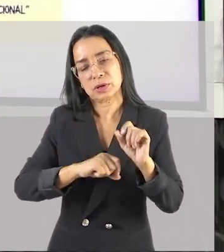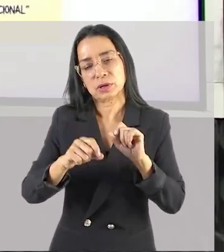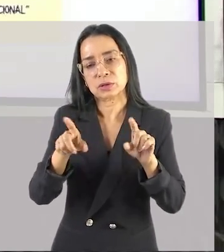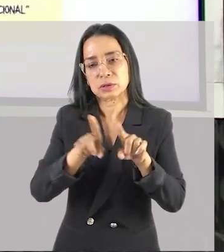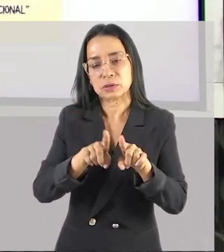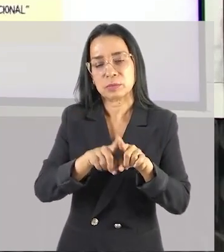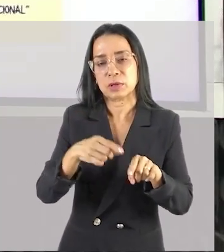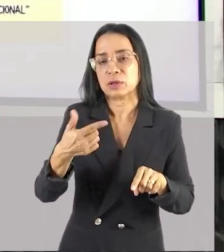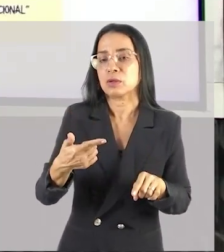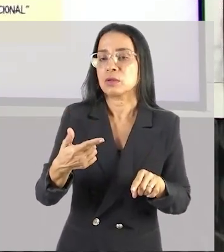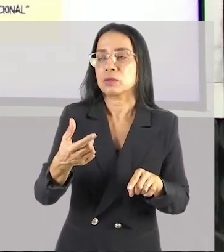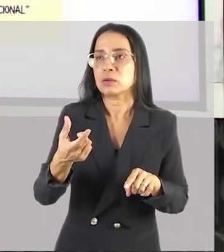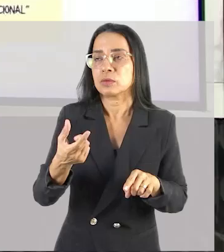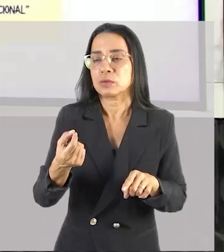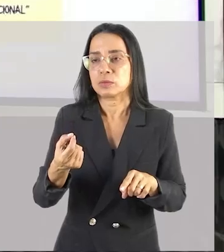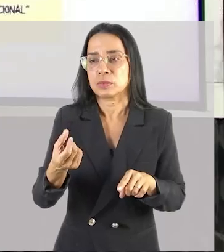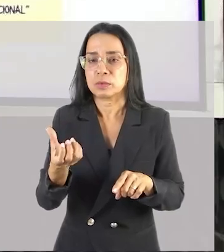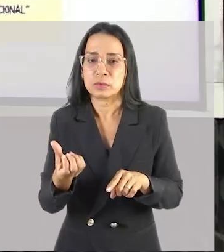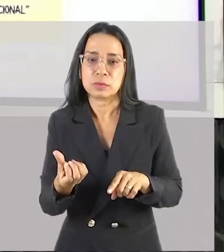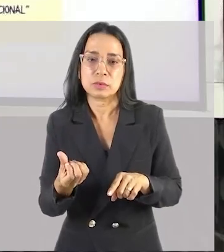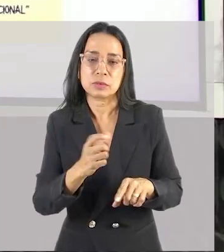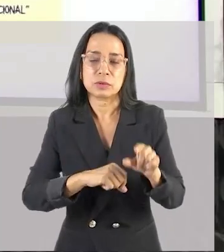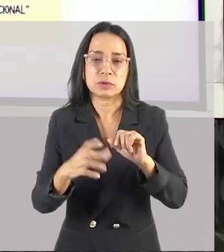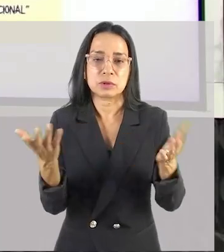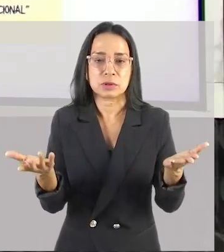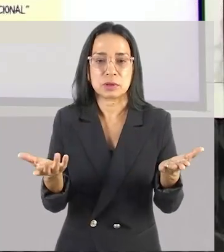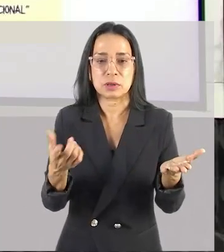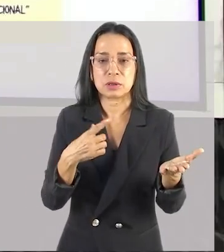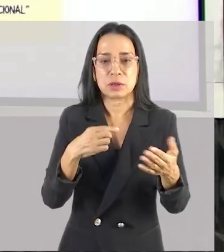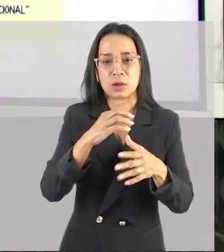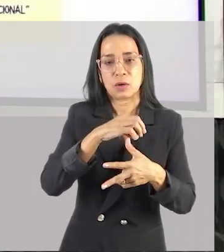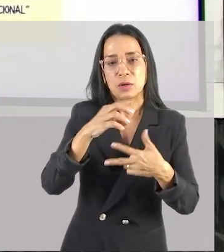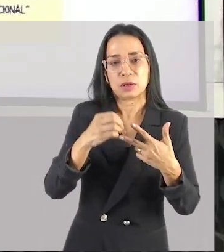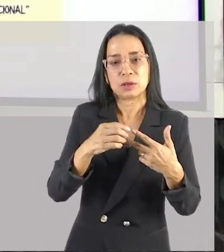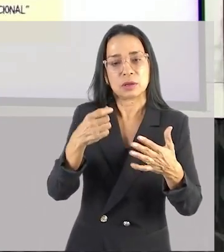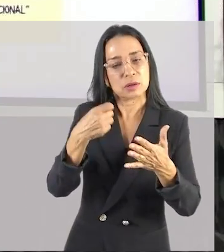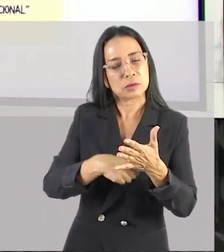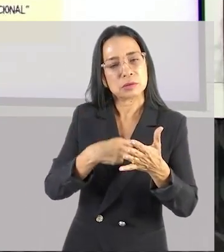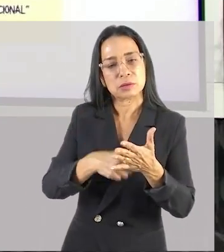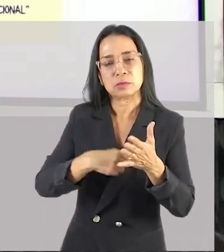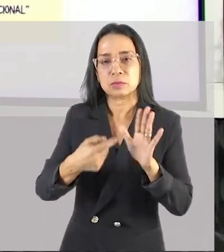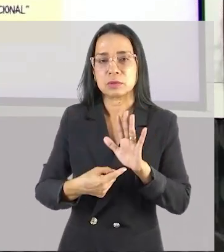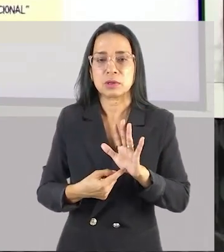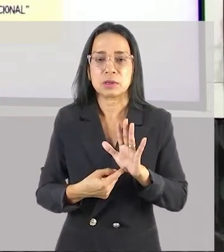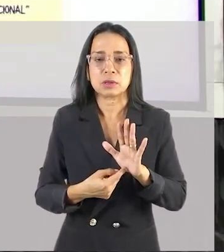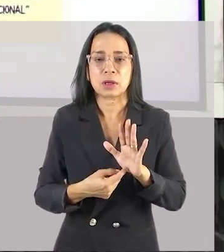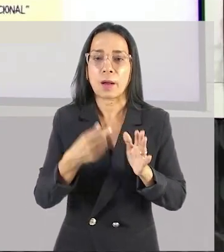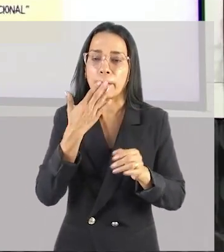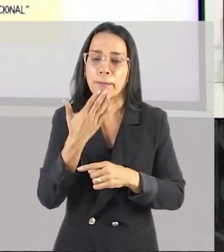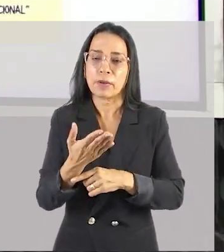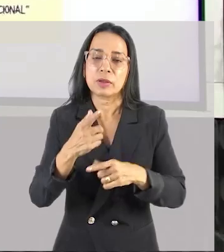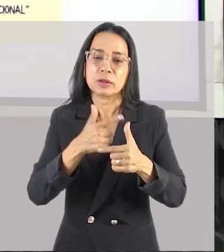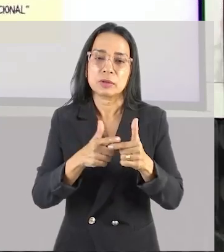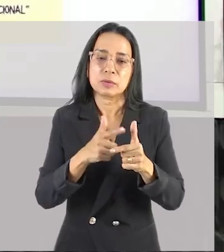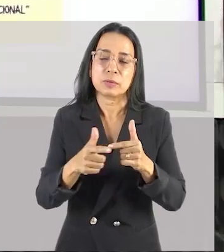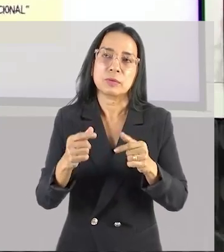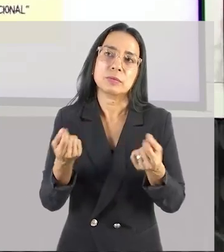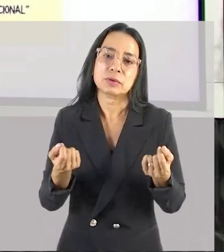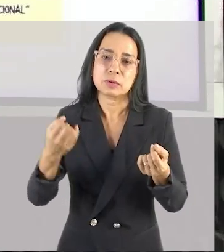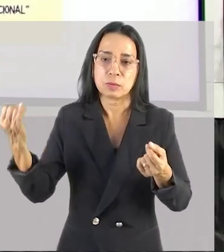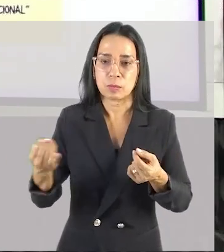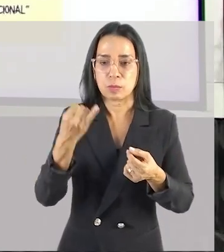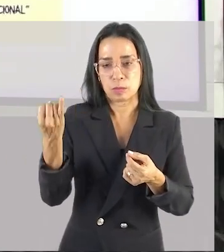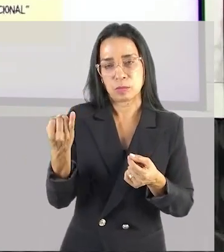2016, e assim o Enem tenta trazer esses problemas que são altamente pertinentes e que são comuns aqui para a nossa